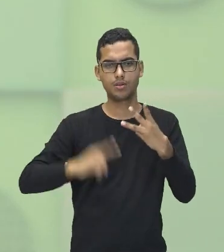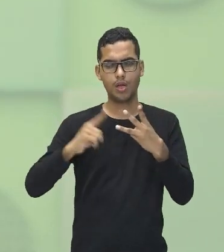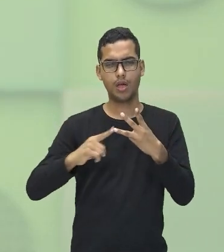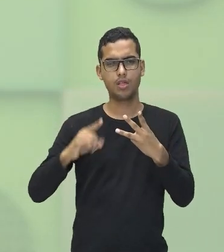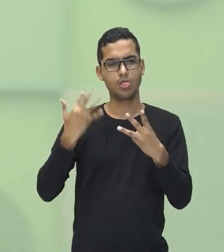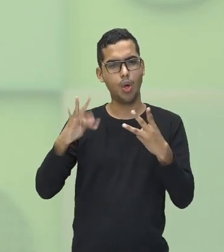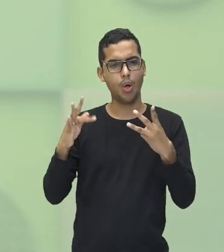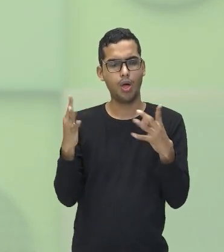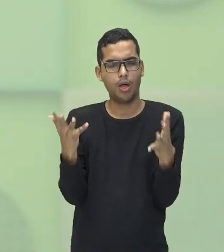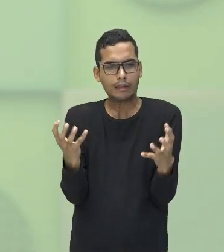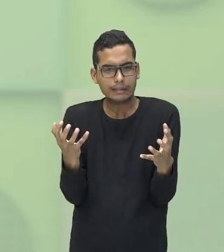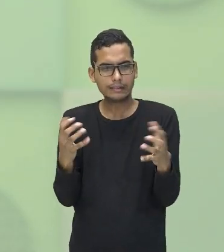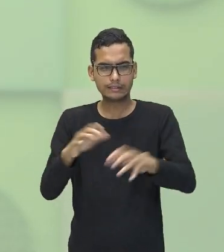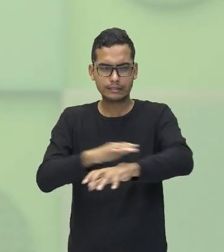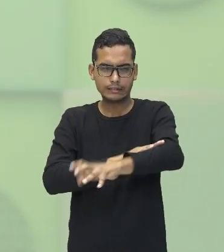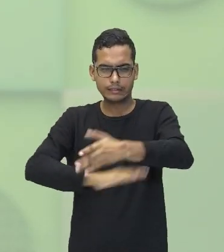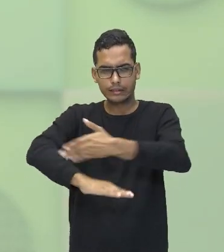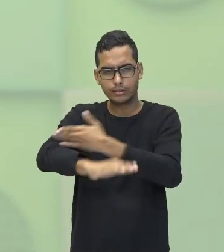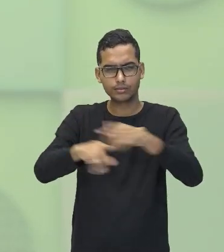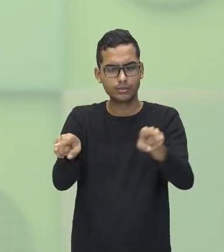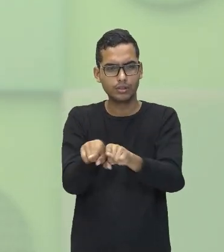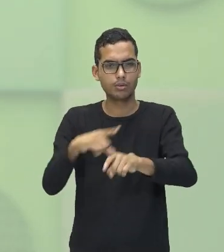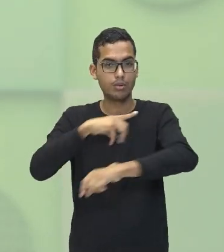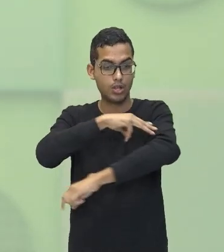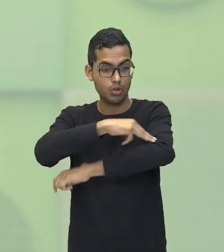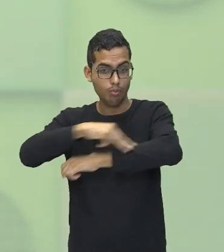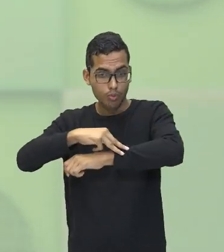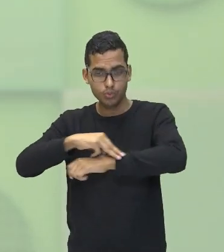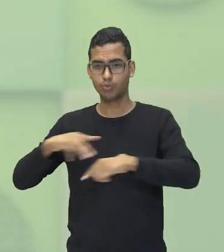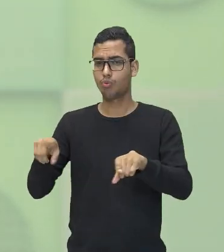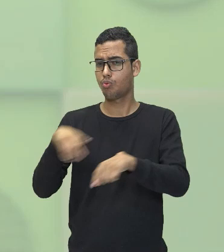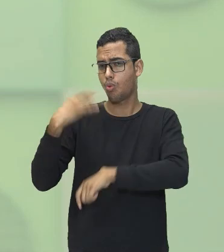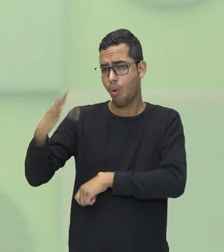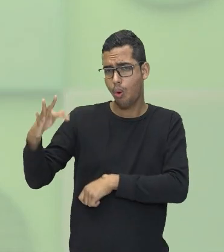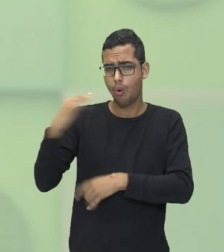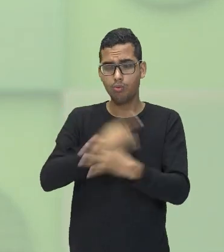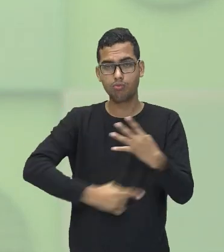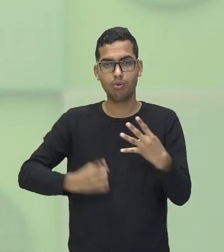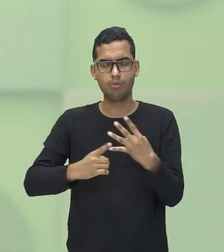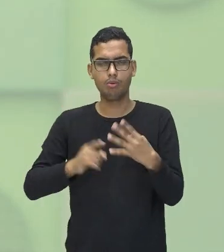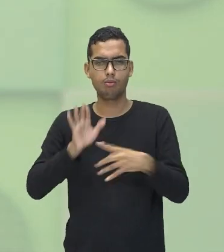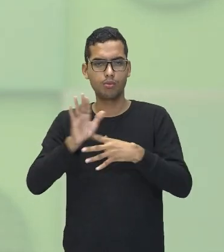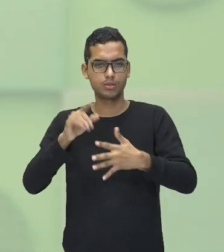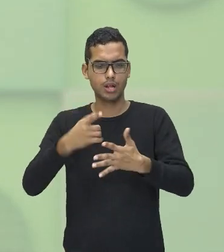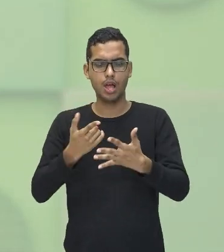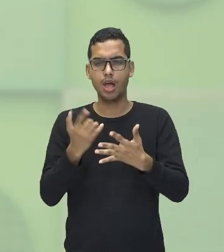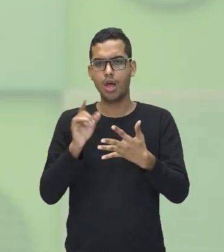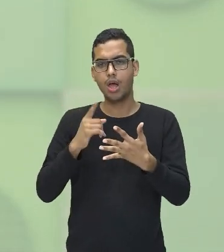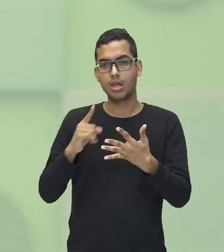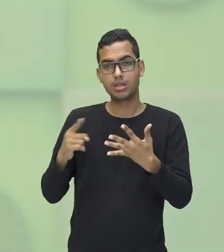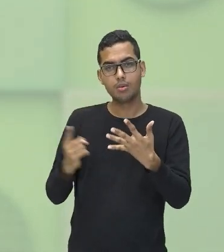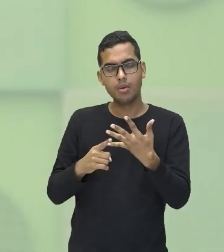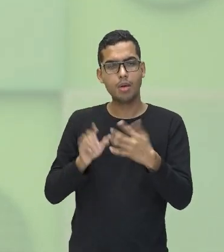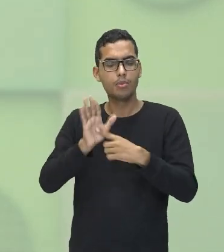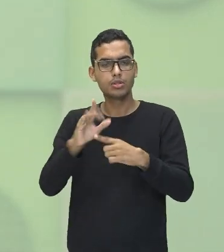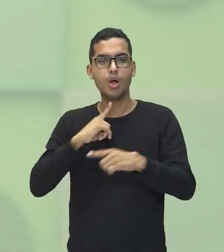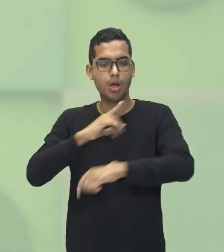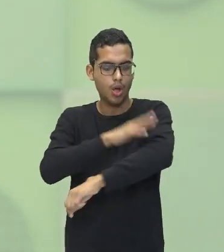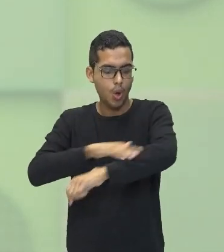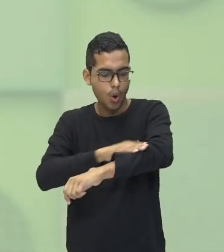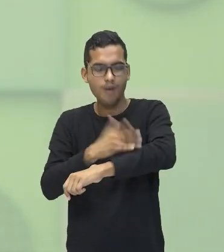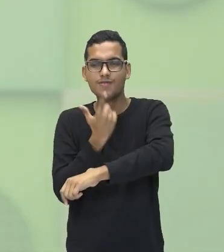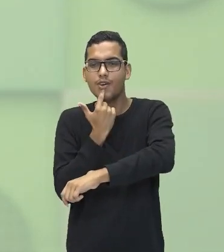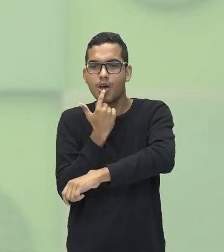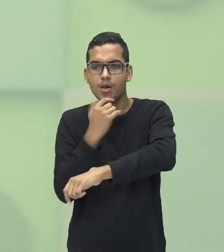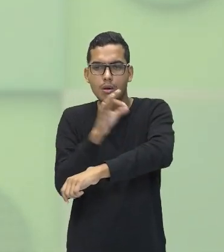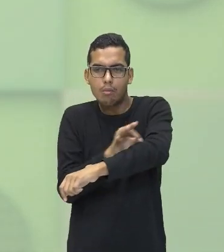também manchas vermelhas na pele. Se você está suspeitando dessa doença, é necessário